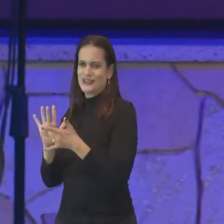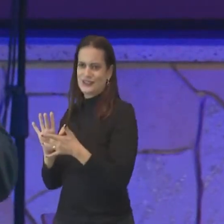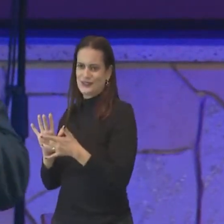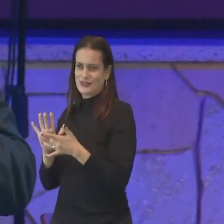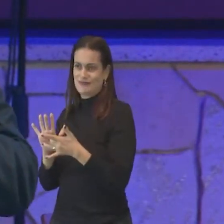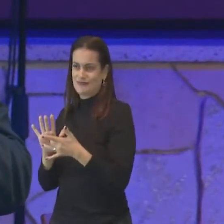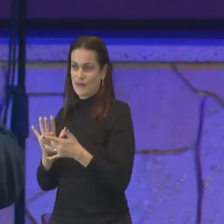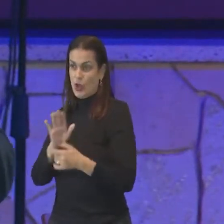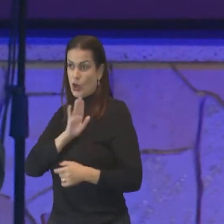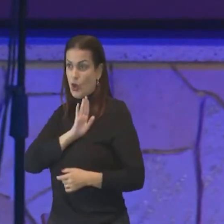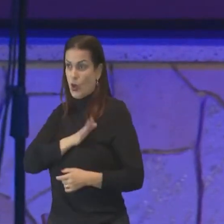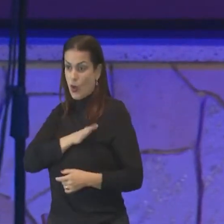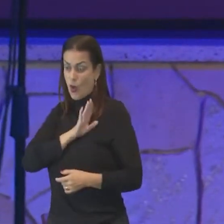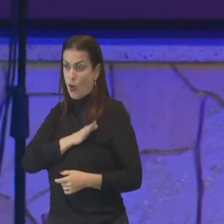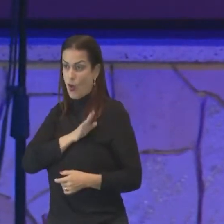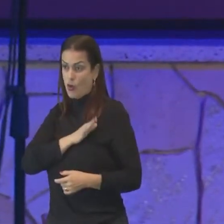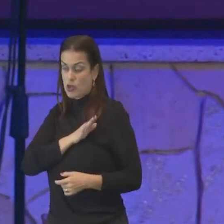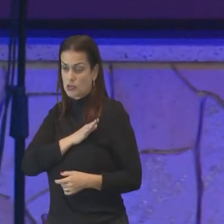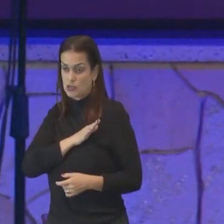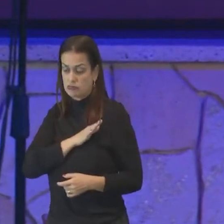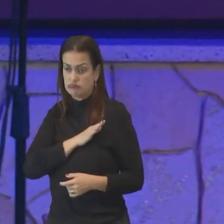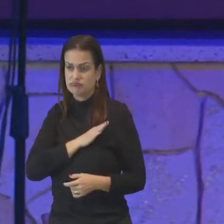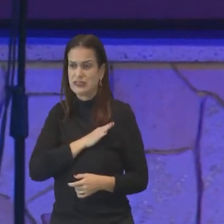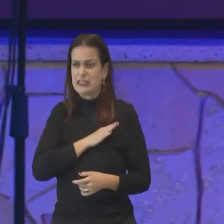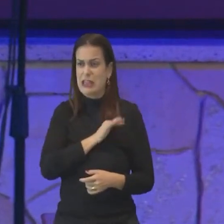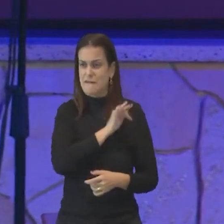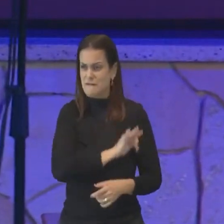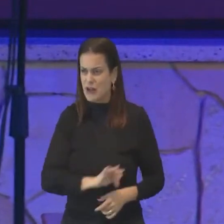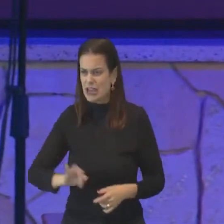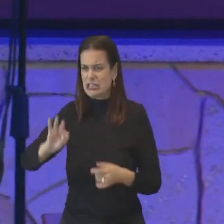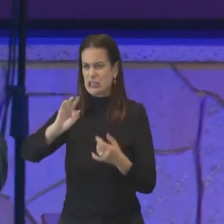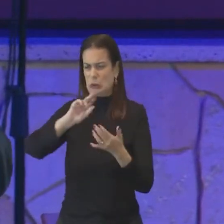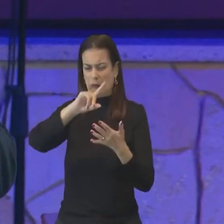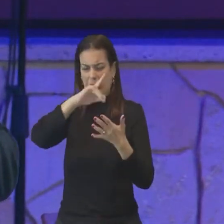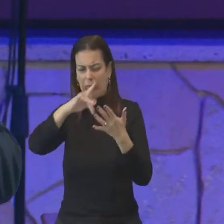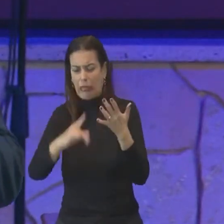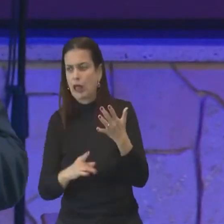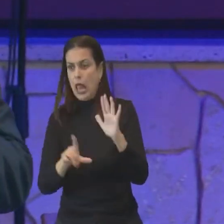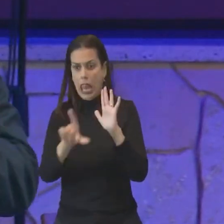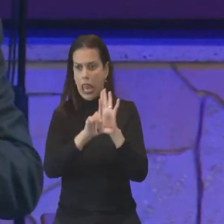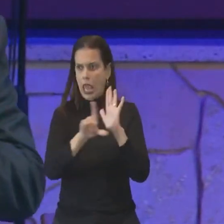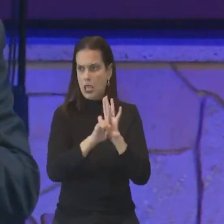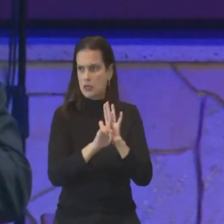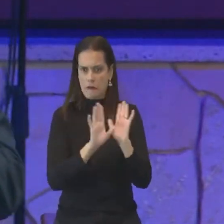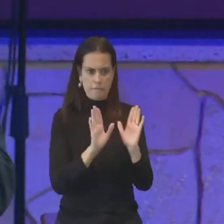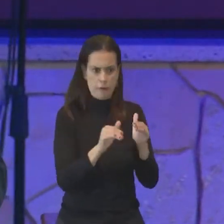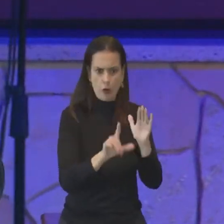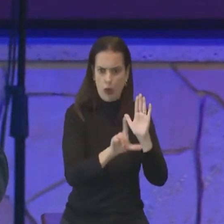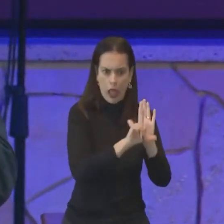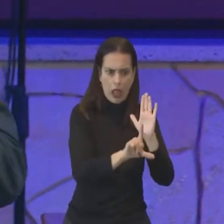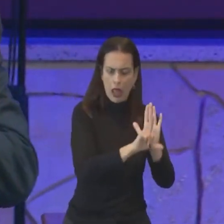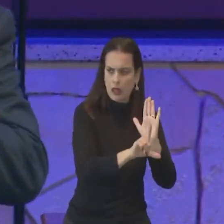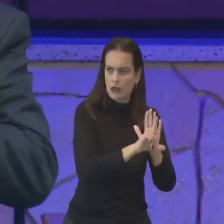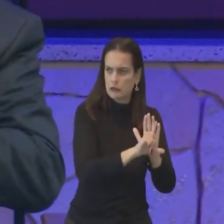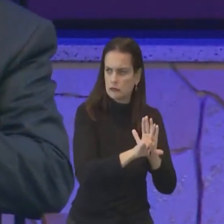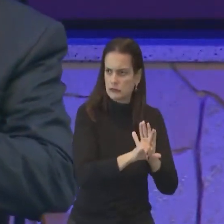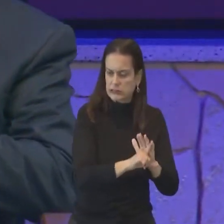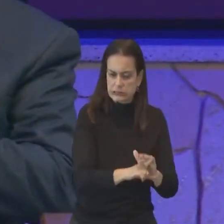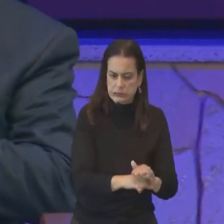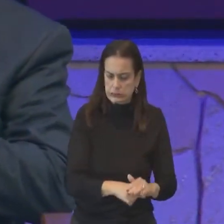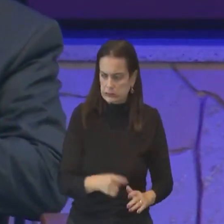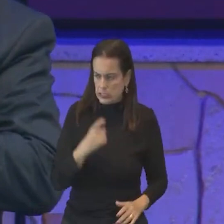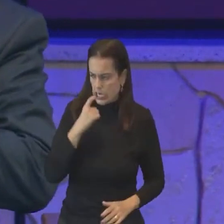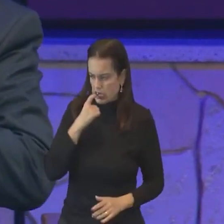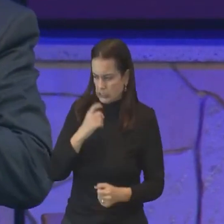enchendo o coração dos escribas, dos fariseus, dos doutores da lei, desta forma de raiva e de